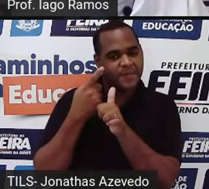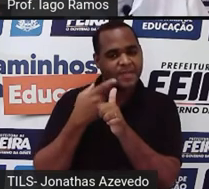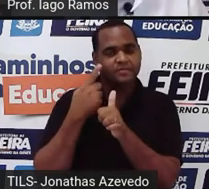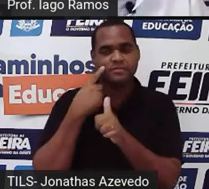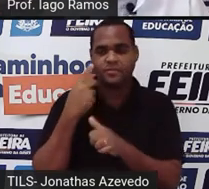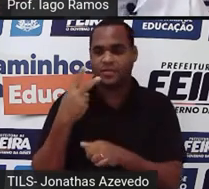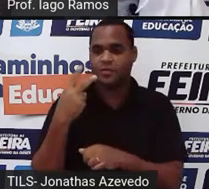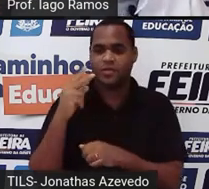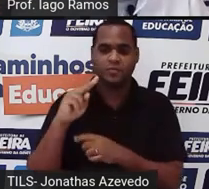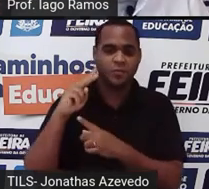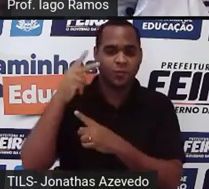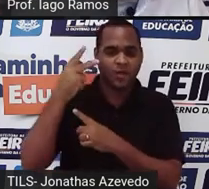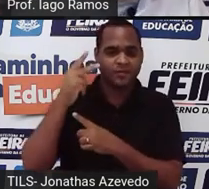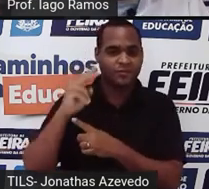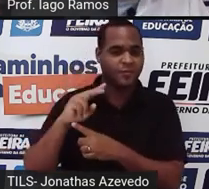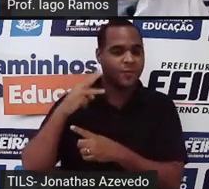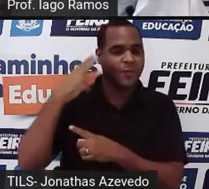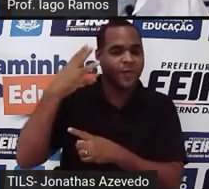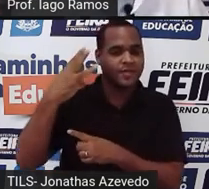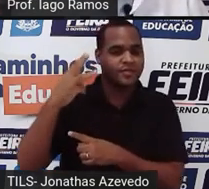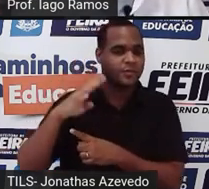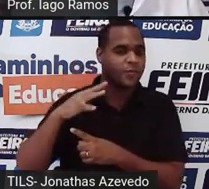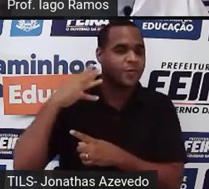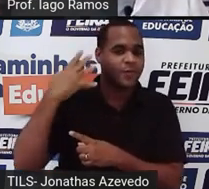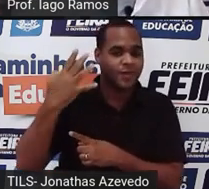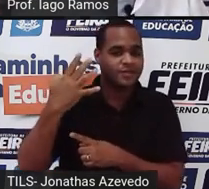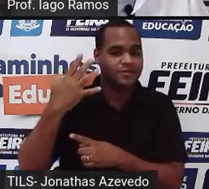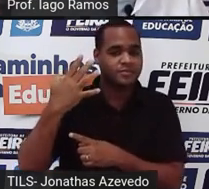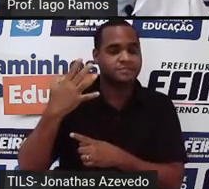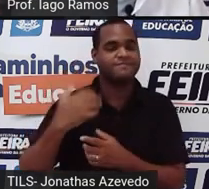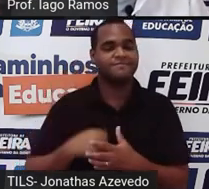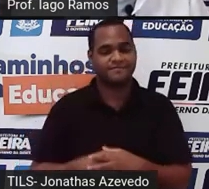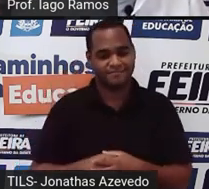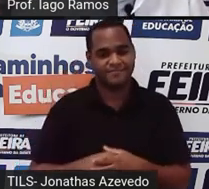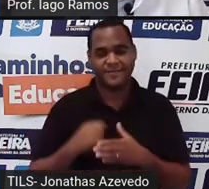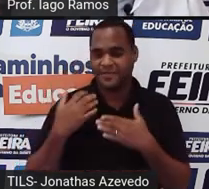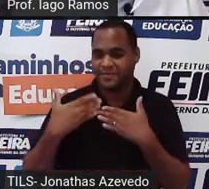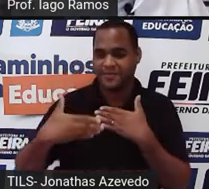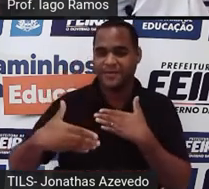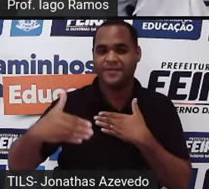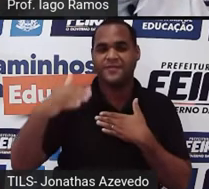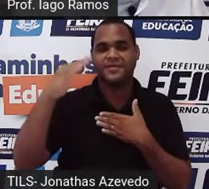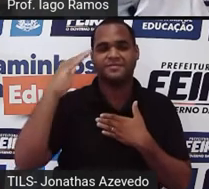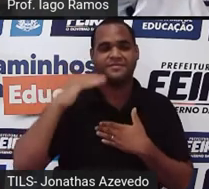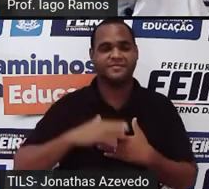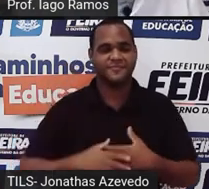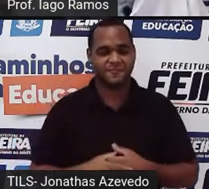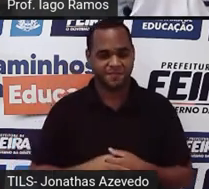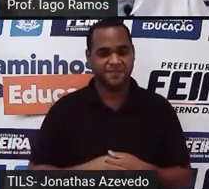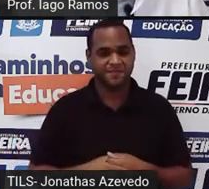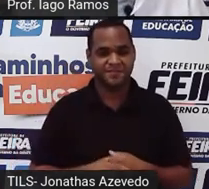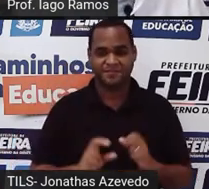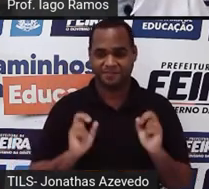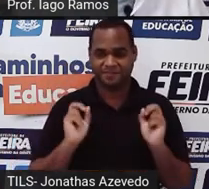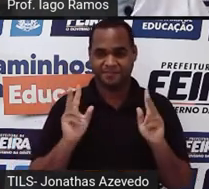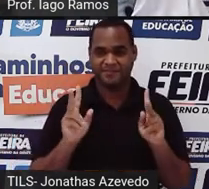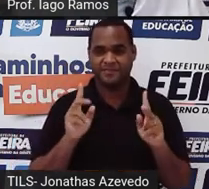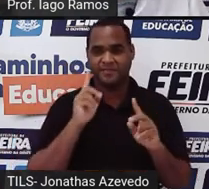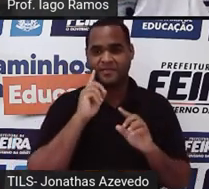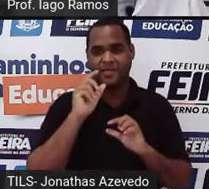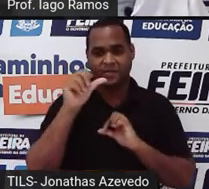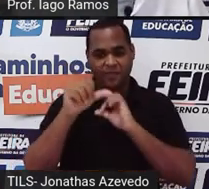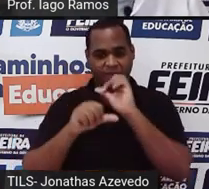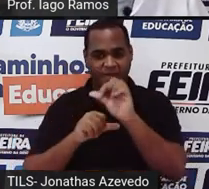for 3, uma raiz quarta, se o índice for 4, e por aí e daí por diante, tá bom? Aí vamos trocar